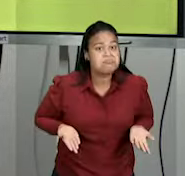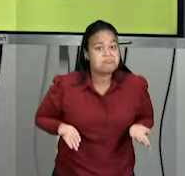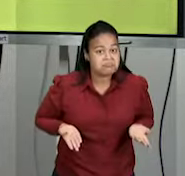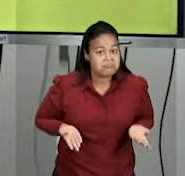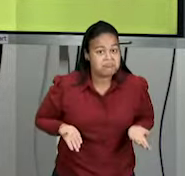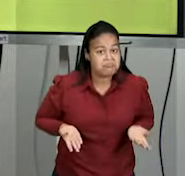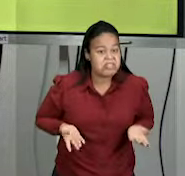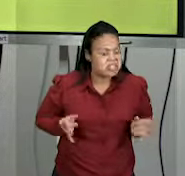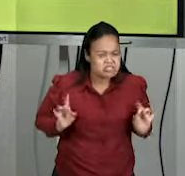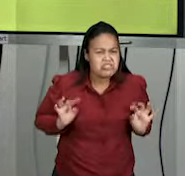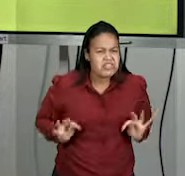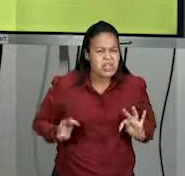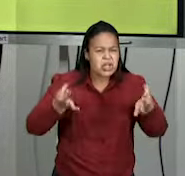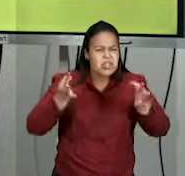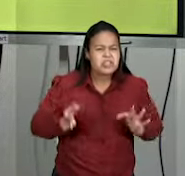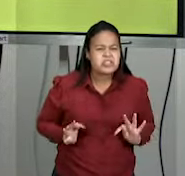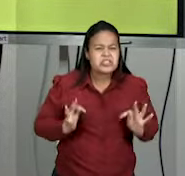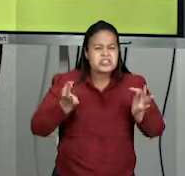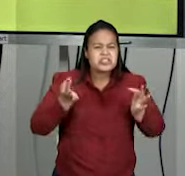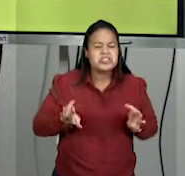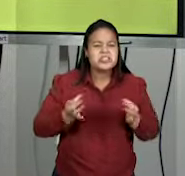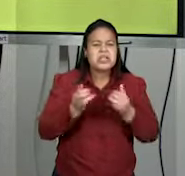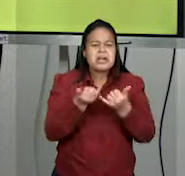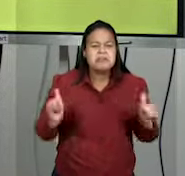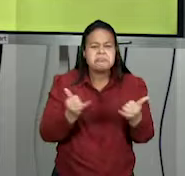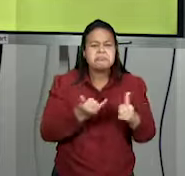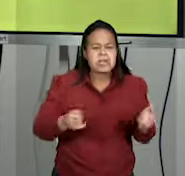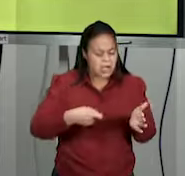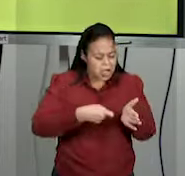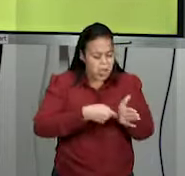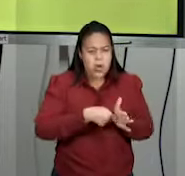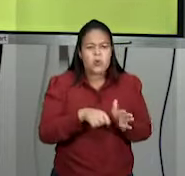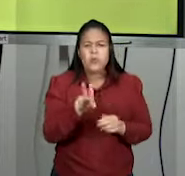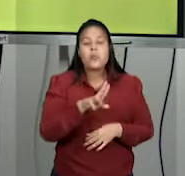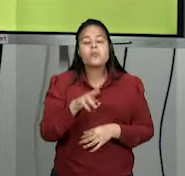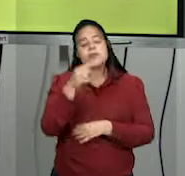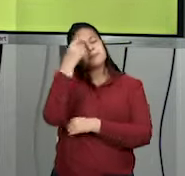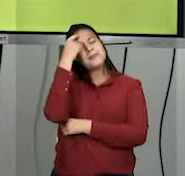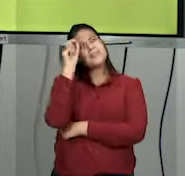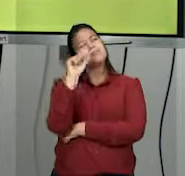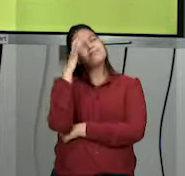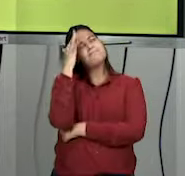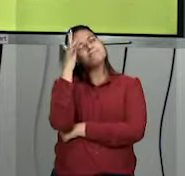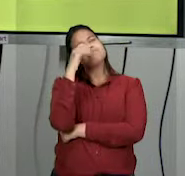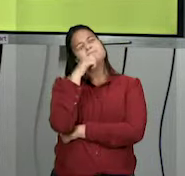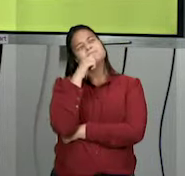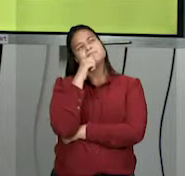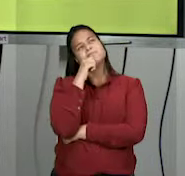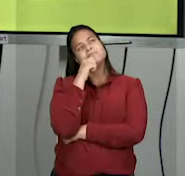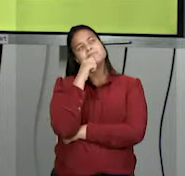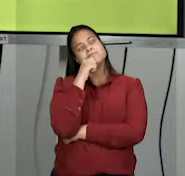tecnologia é só componente eletrônico? Como é que você pensa sobre isso? Reflita um pouquinho.